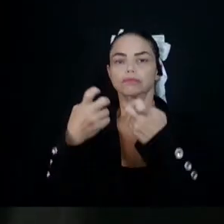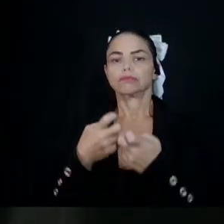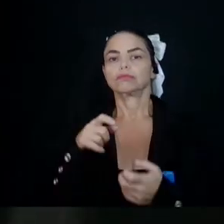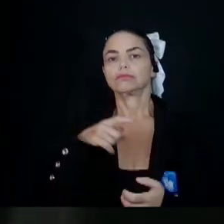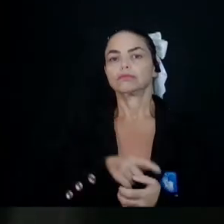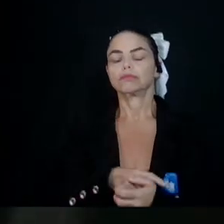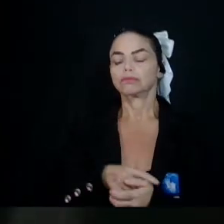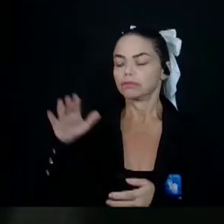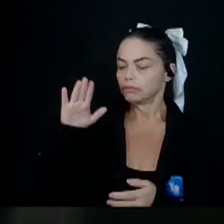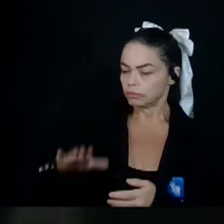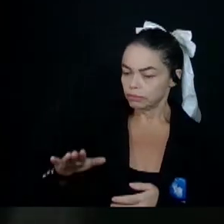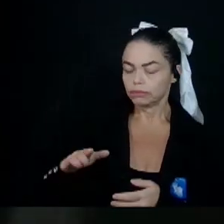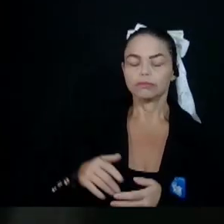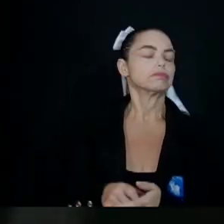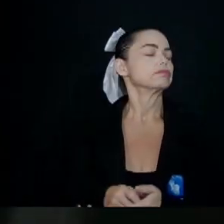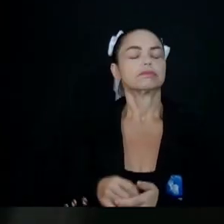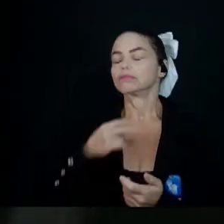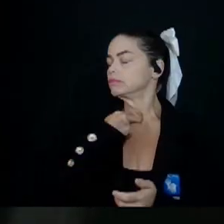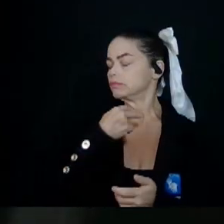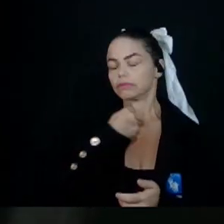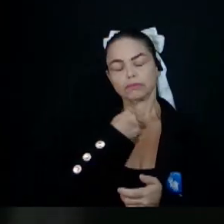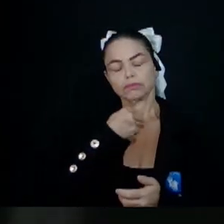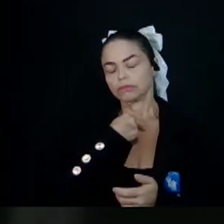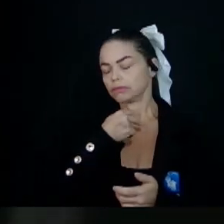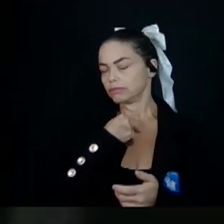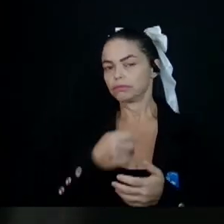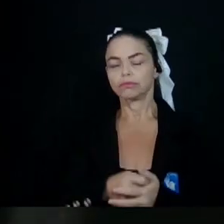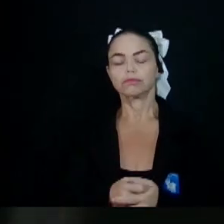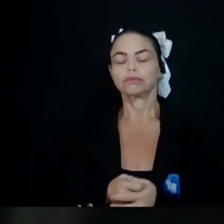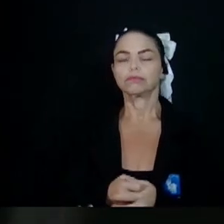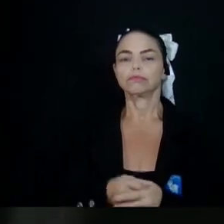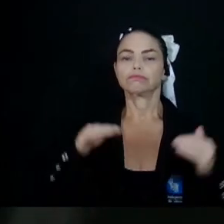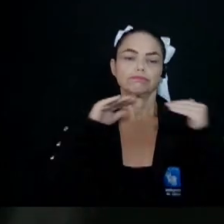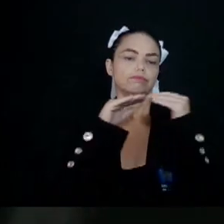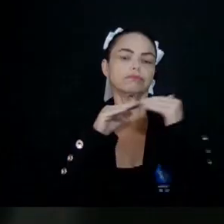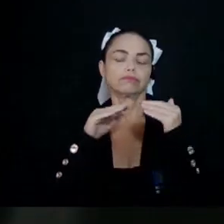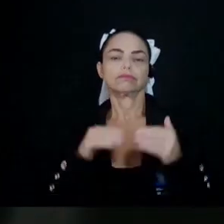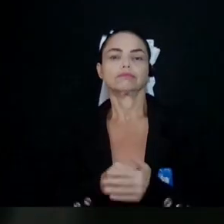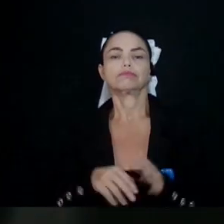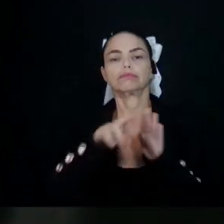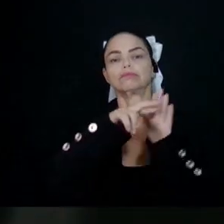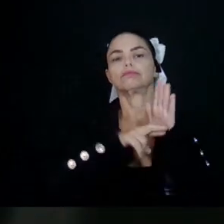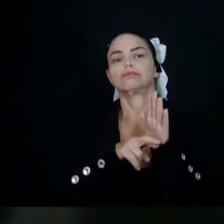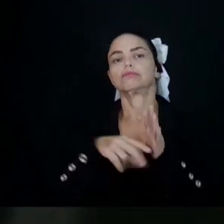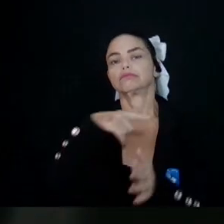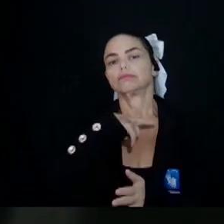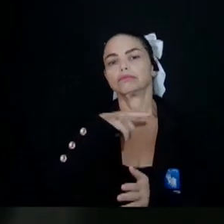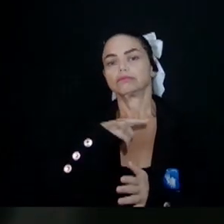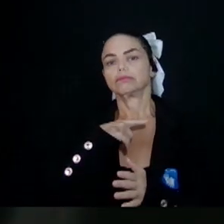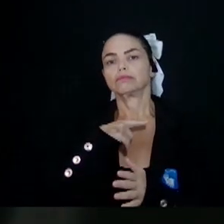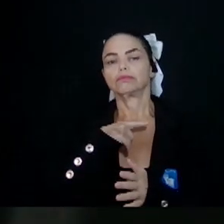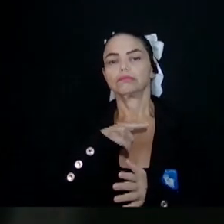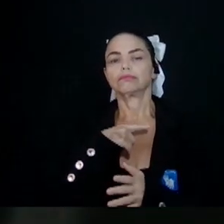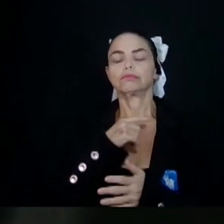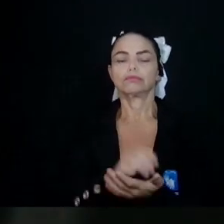uma criança aí que não está de acordo com as regras para se ter aquele tipo de